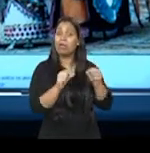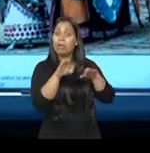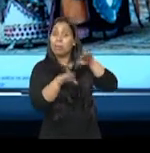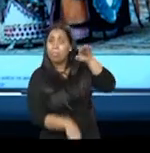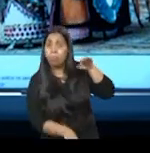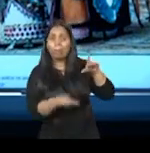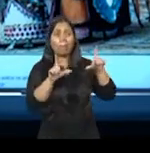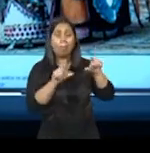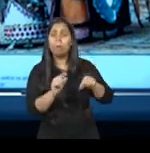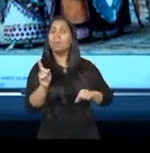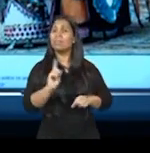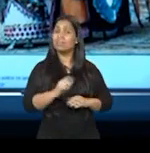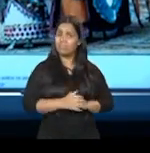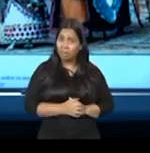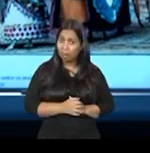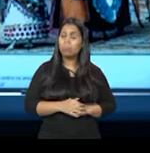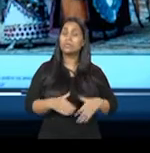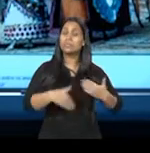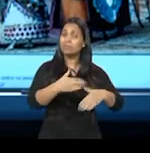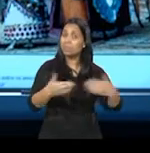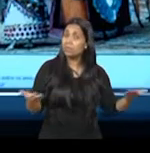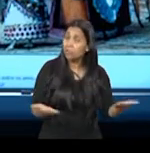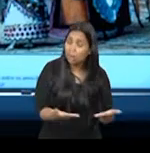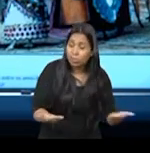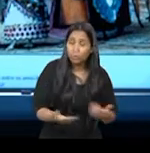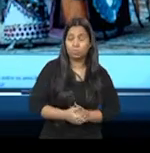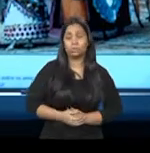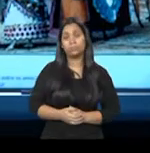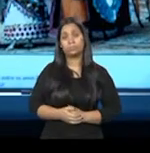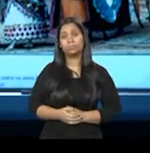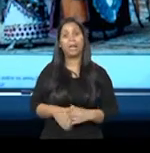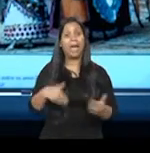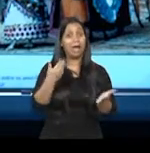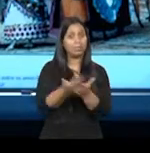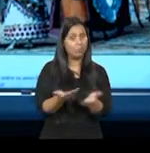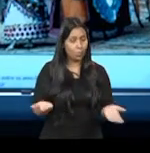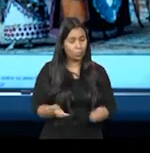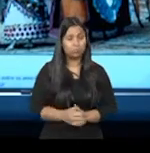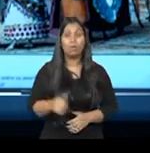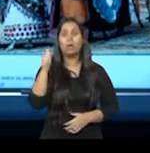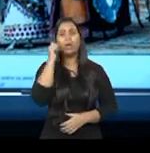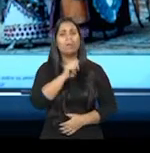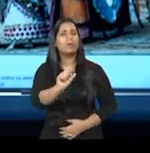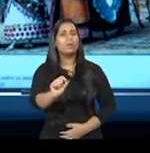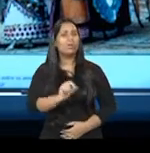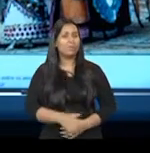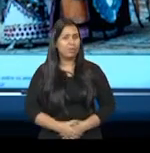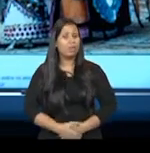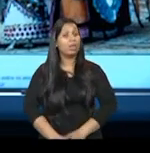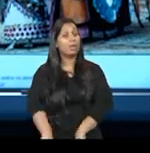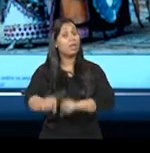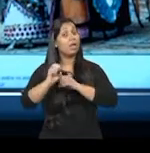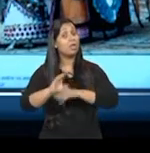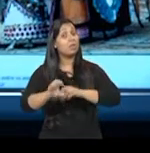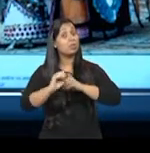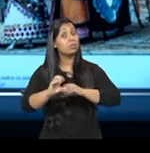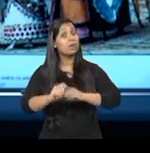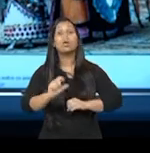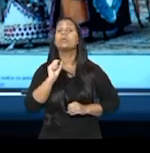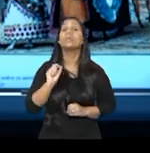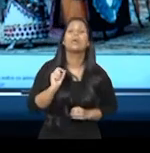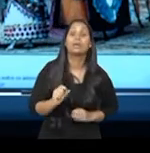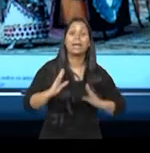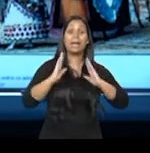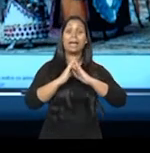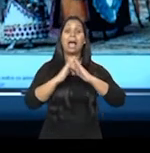essa desigualdade que vem acompanhando até hoje esse período. A mulher, no máximo, ela era educada para cuidar da